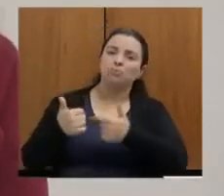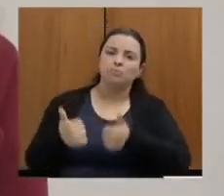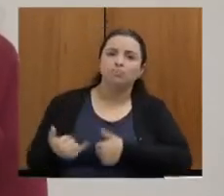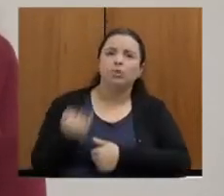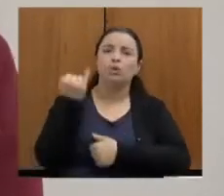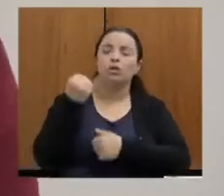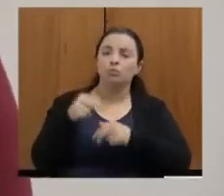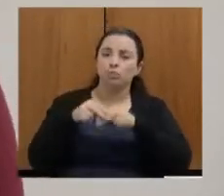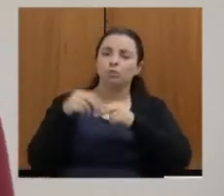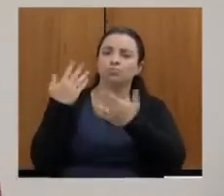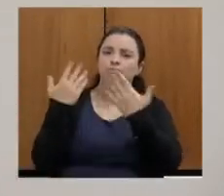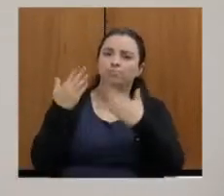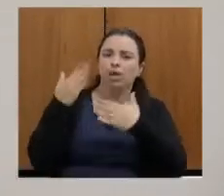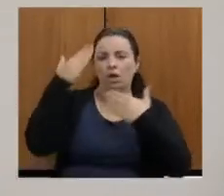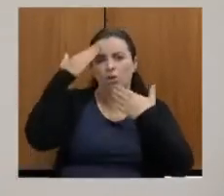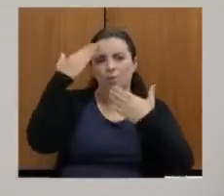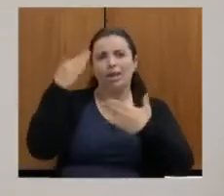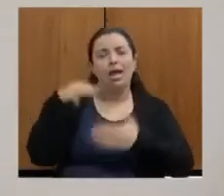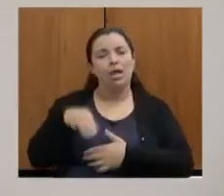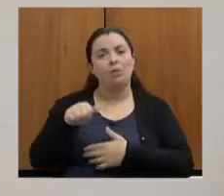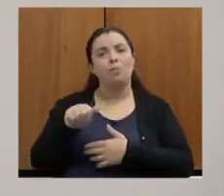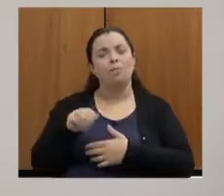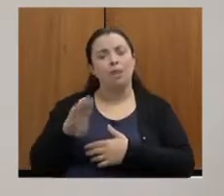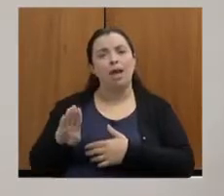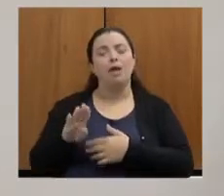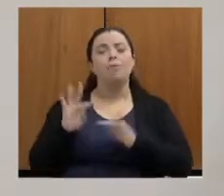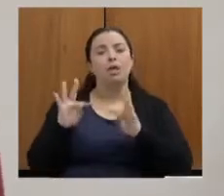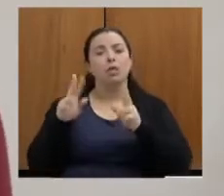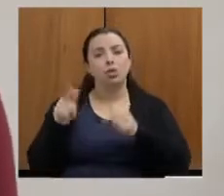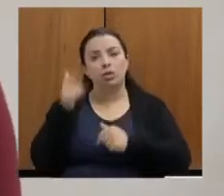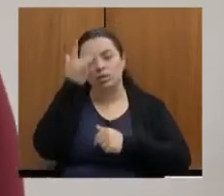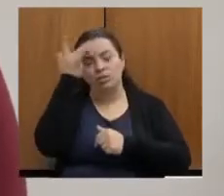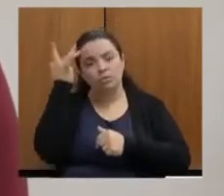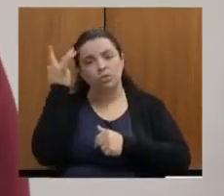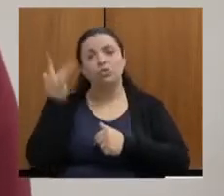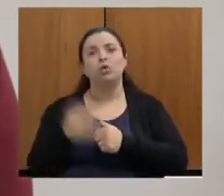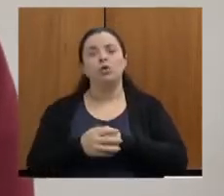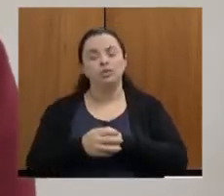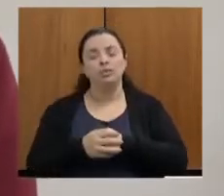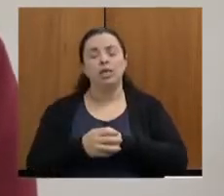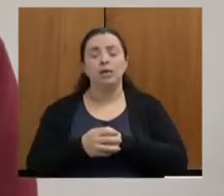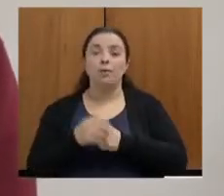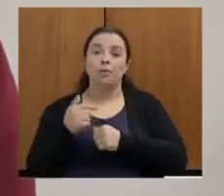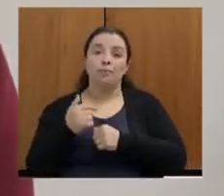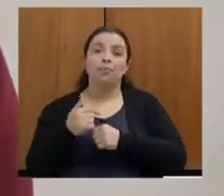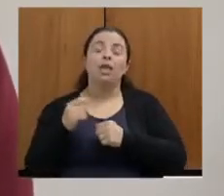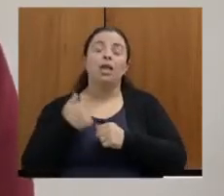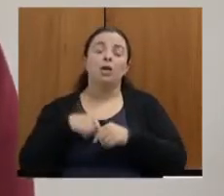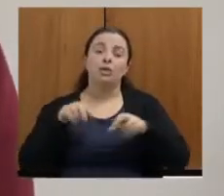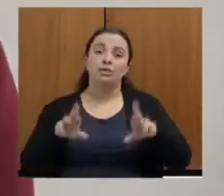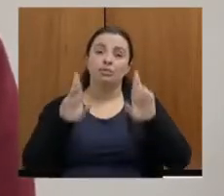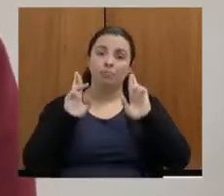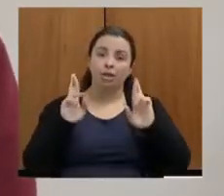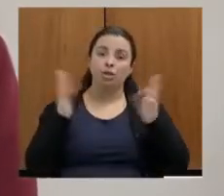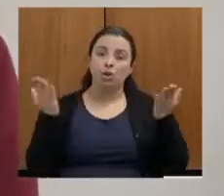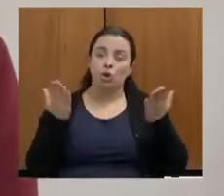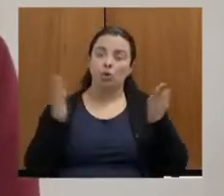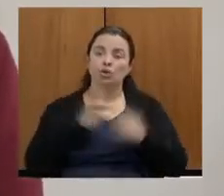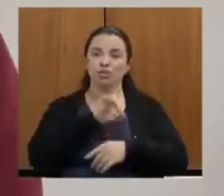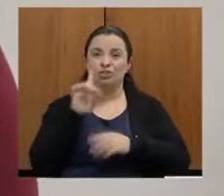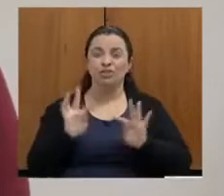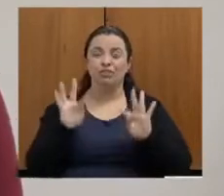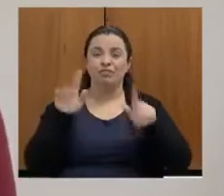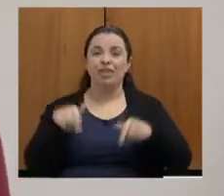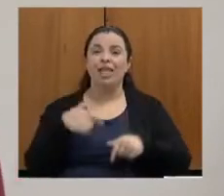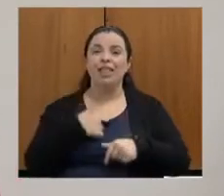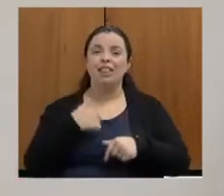aceitaram o convite vão compor as nossas três meses de debate e espero que ao final do dia nós tenhamos um bom resultado